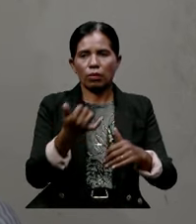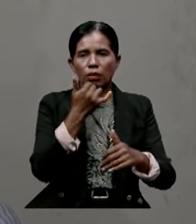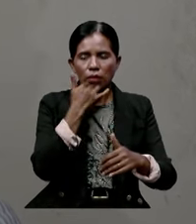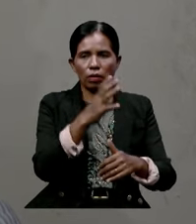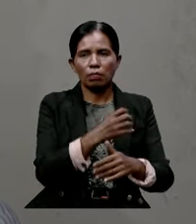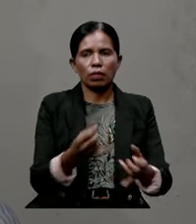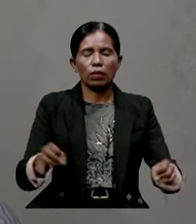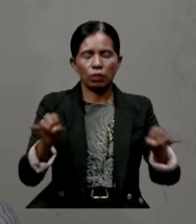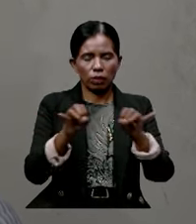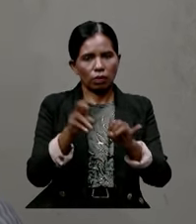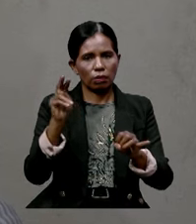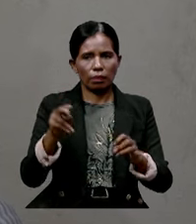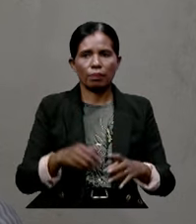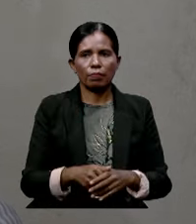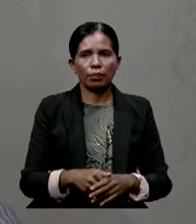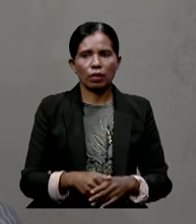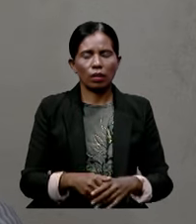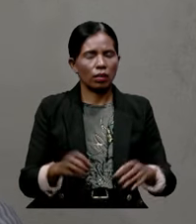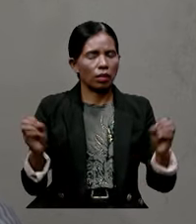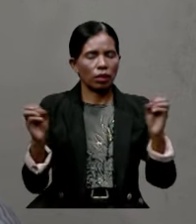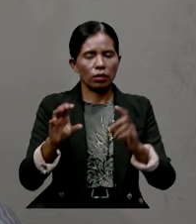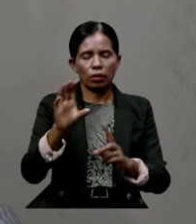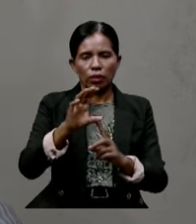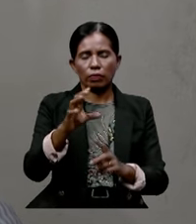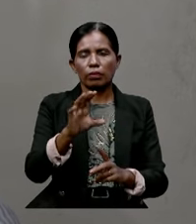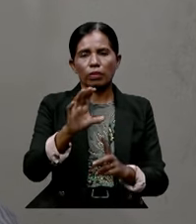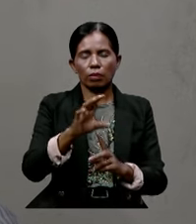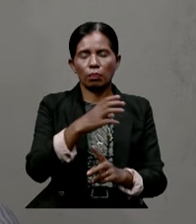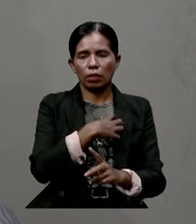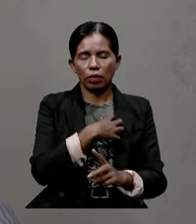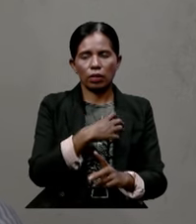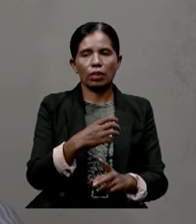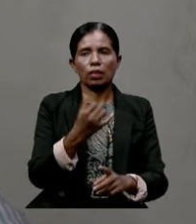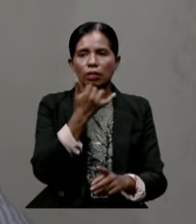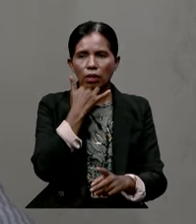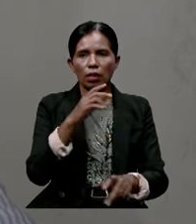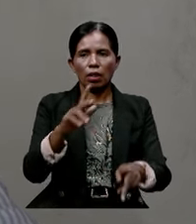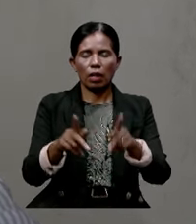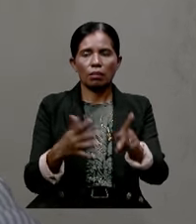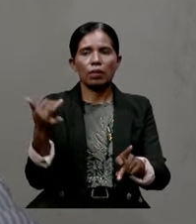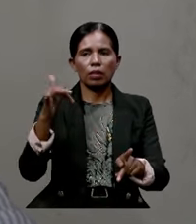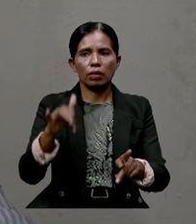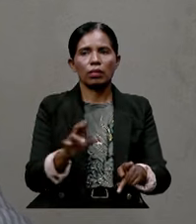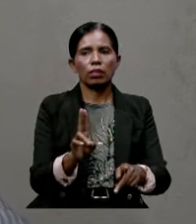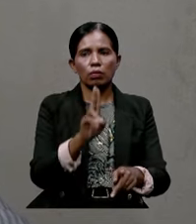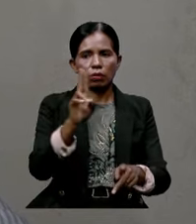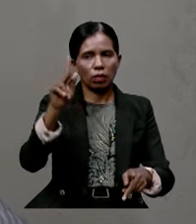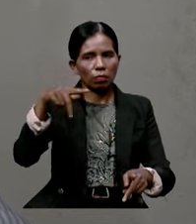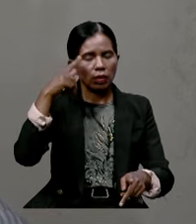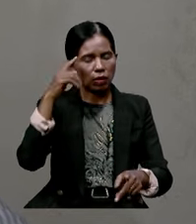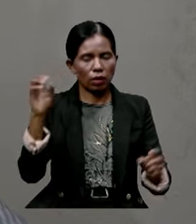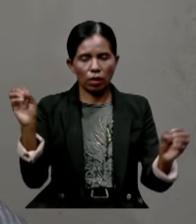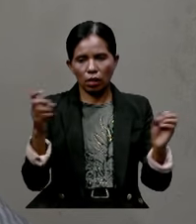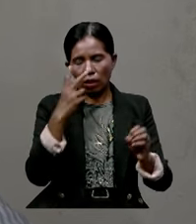da instituição né e bem né lá os comandos na sala. O idan mesi idan ne masira ne be maka zere politik ne maka durante ne